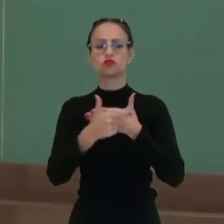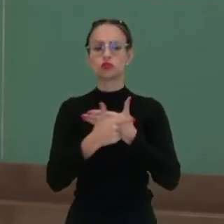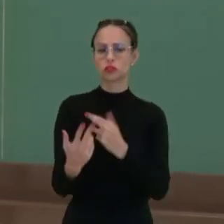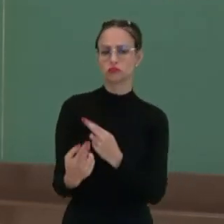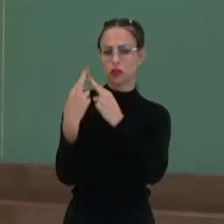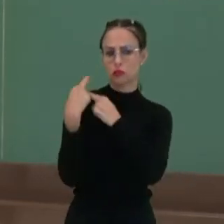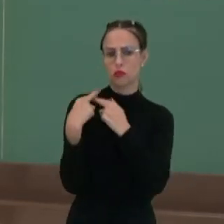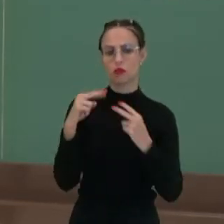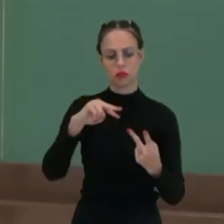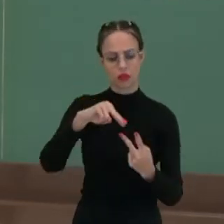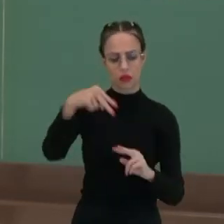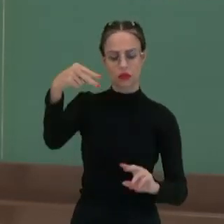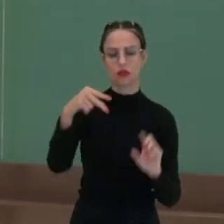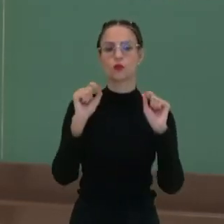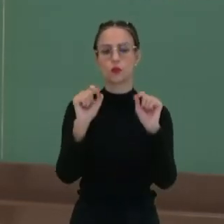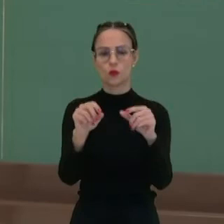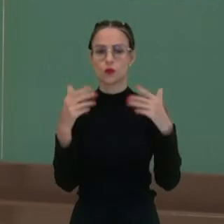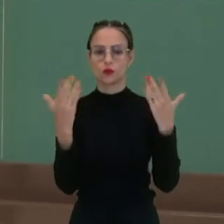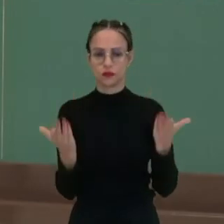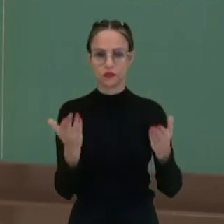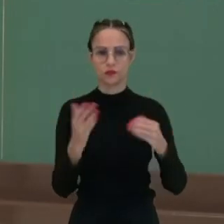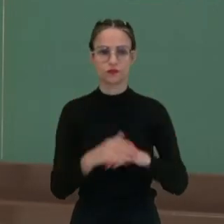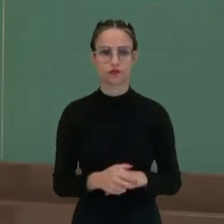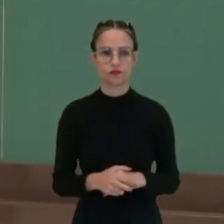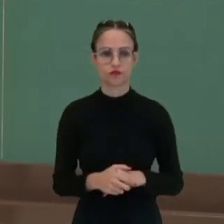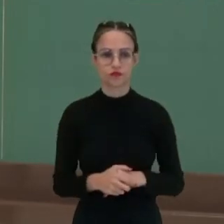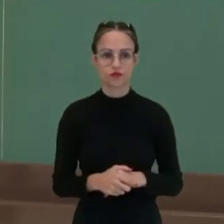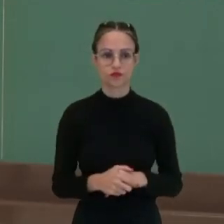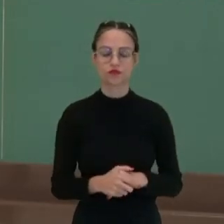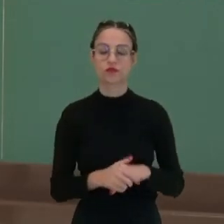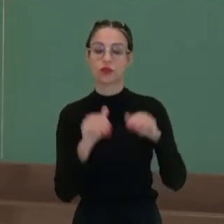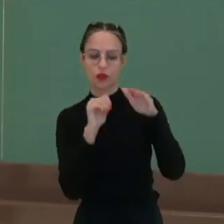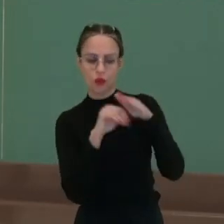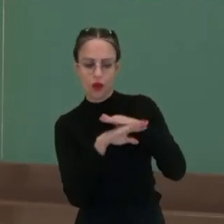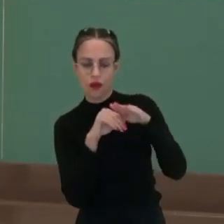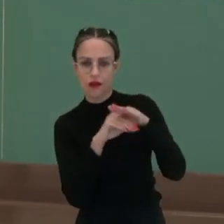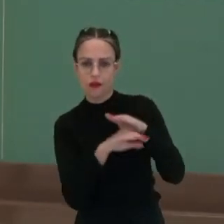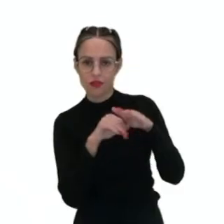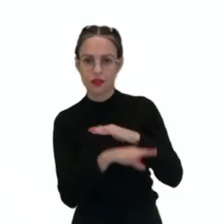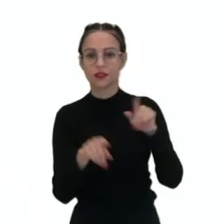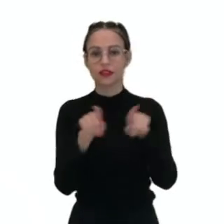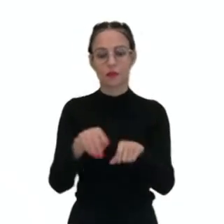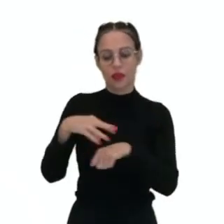do DNA? A função do DNA é armazenar e